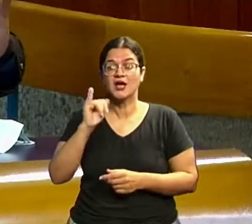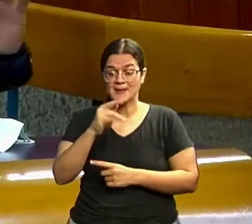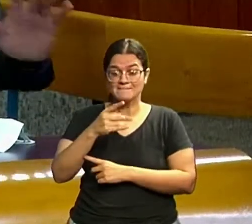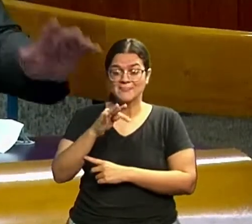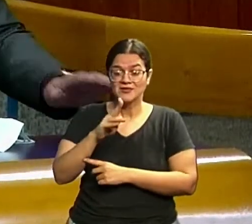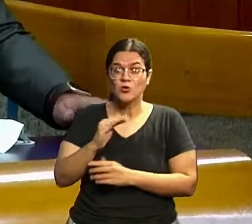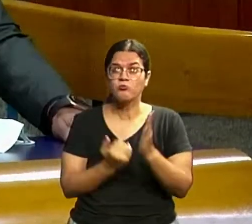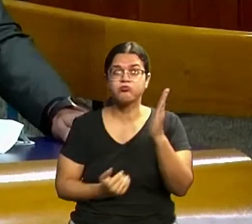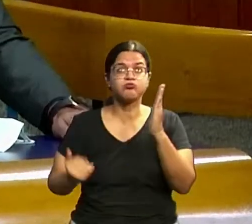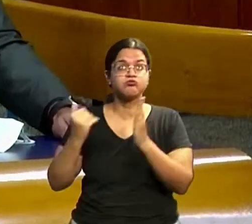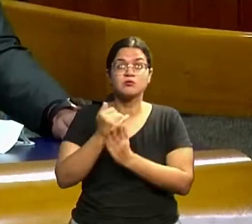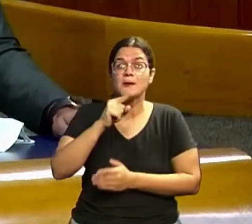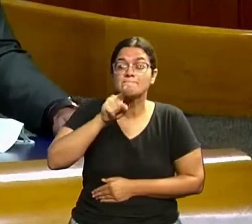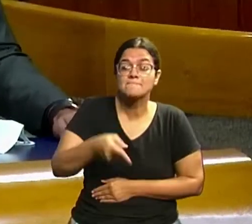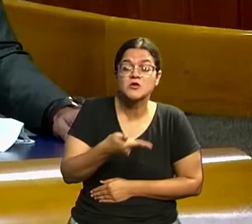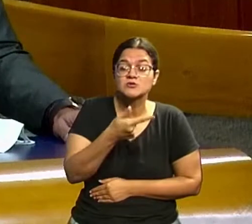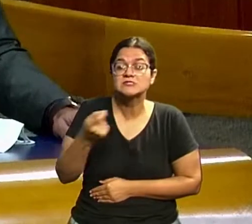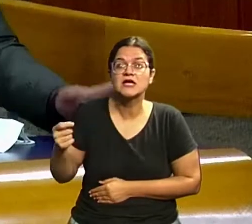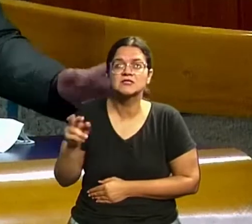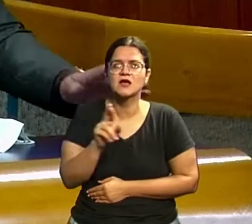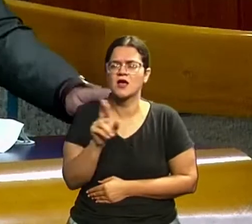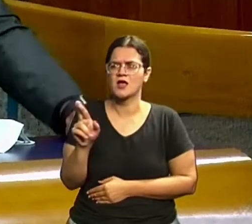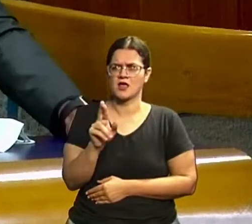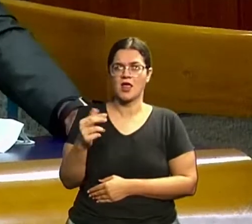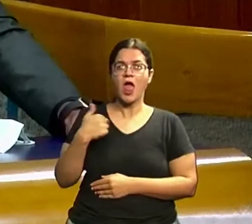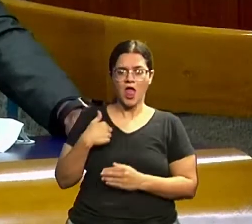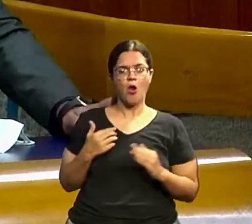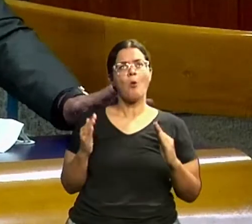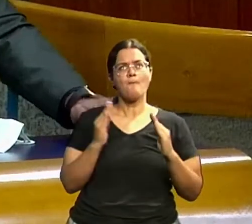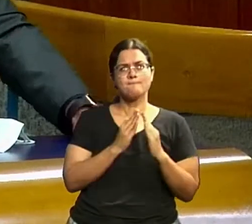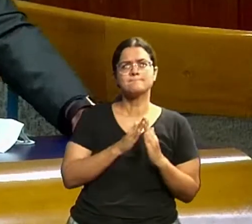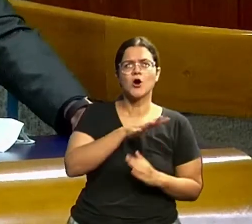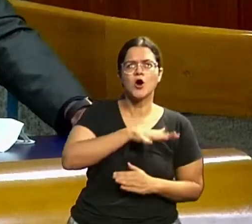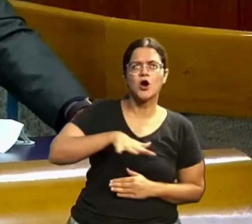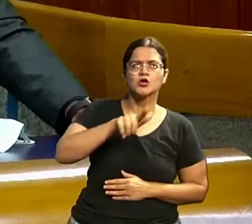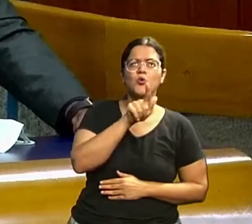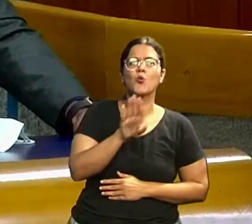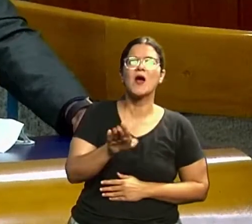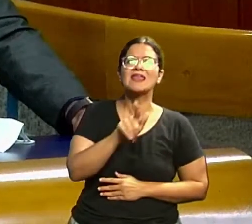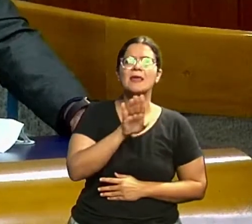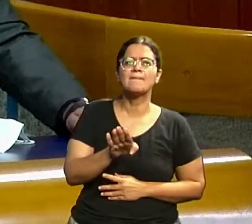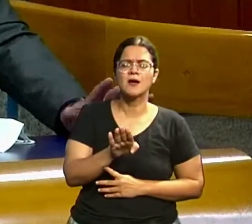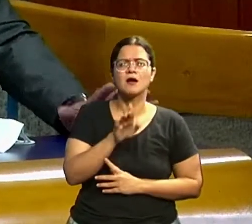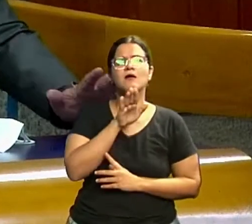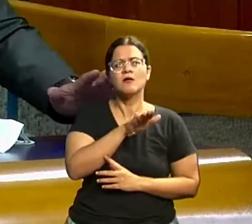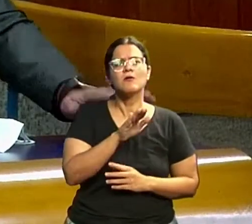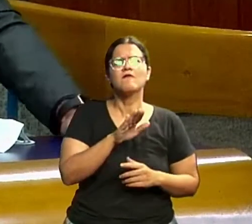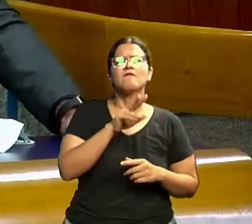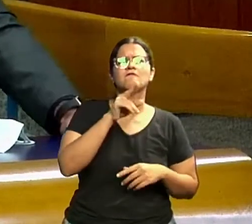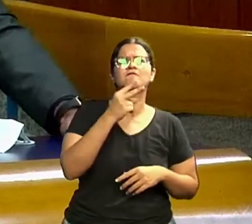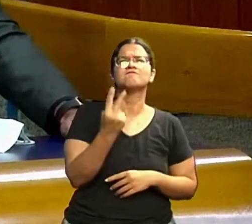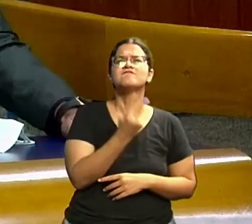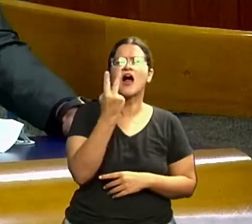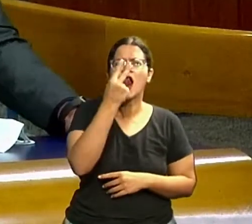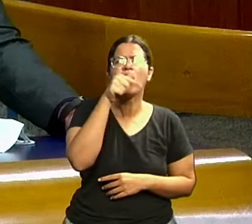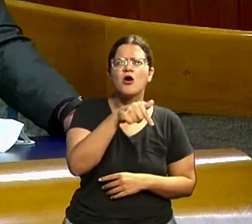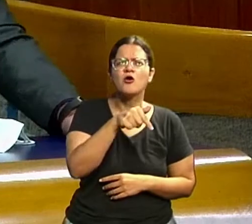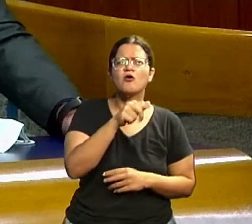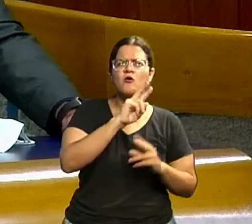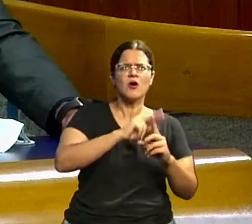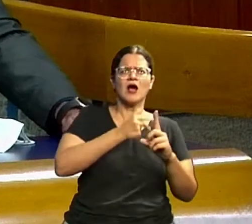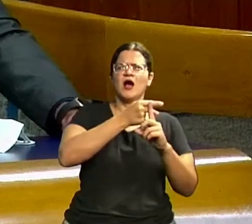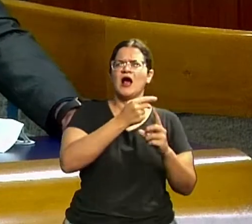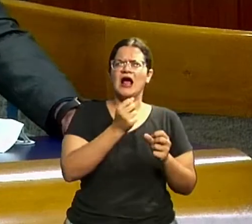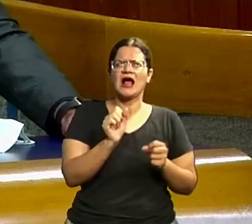Um barraquinho, uma casinha muito humilde. Eu moro num imóvel na região do Jardim Guanabara, que vale 5 vezes mais o